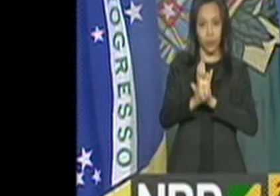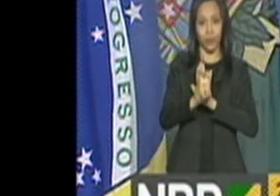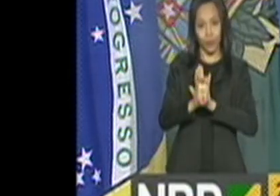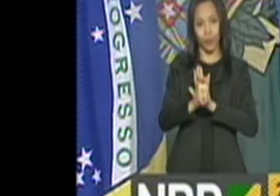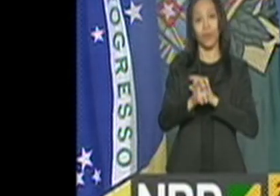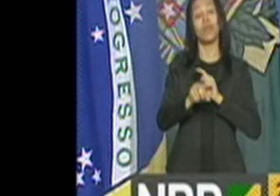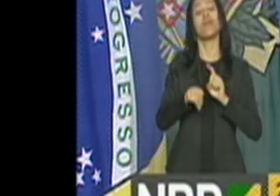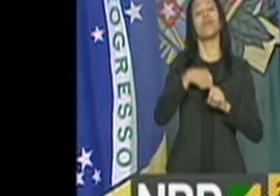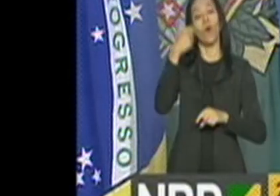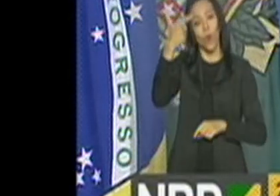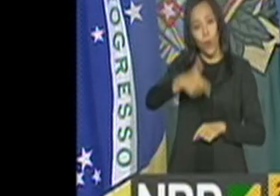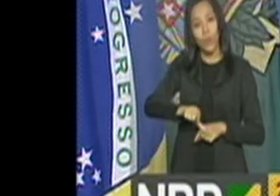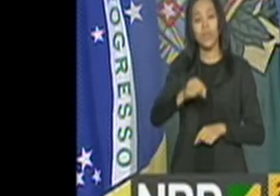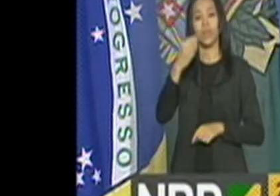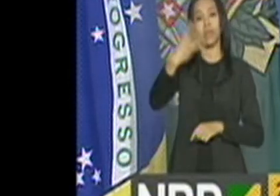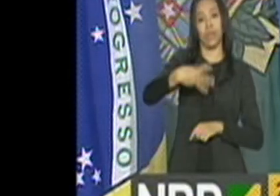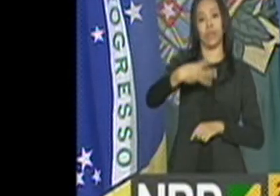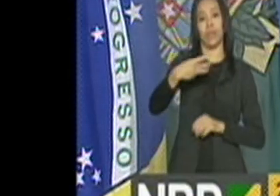medida provisória,